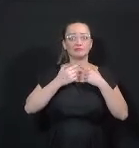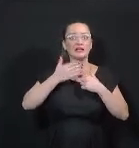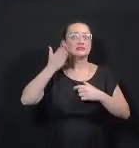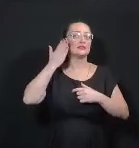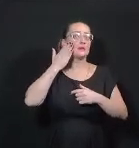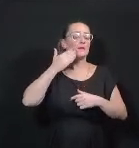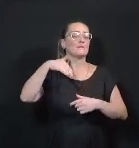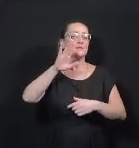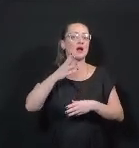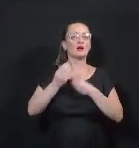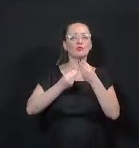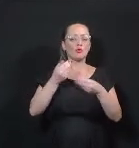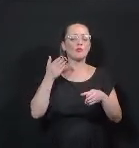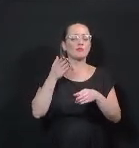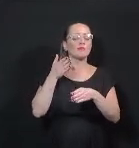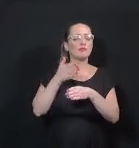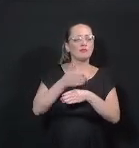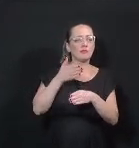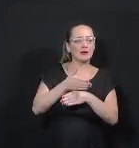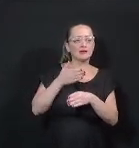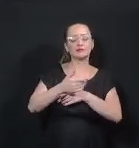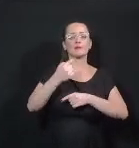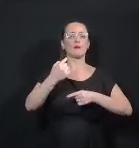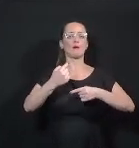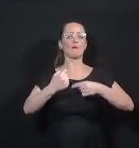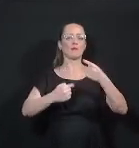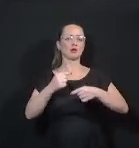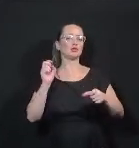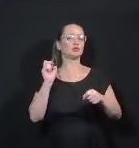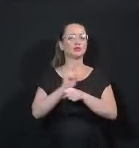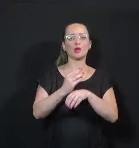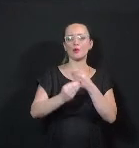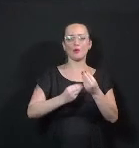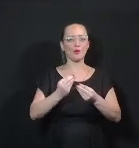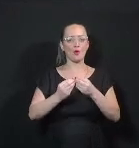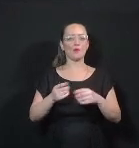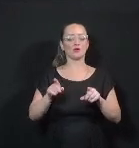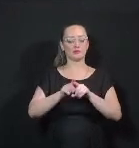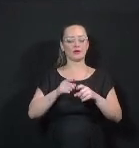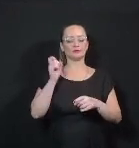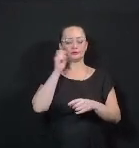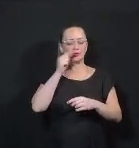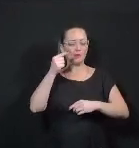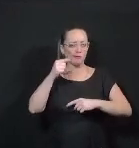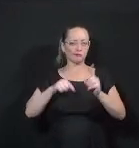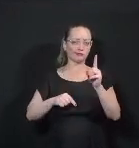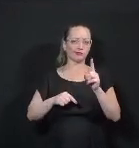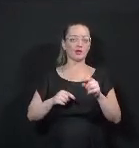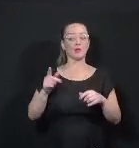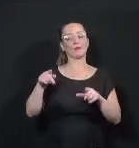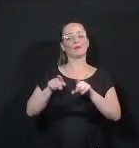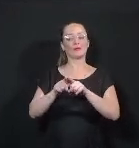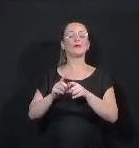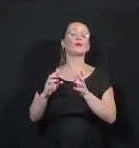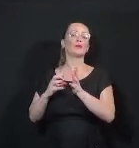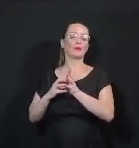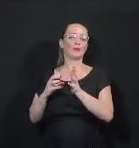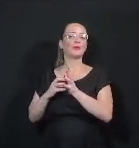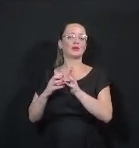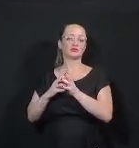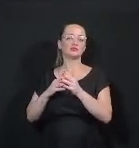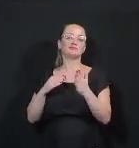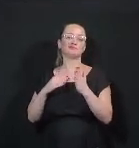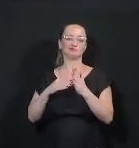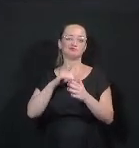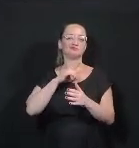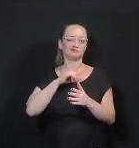como entrar para a política, como superar, né, as dificuldades que os partidos políticos colocam nas